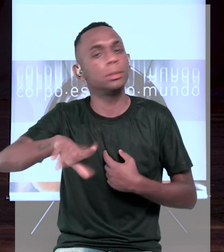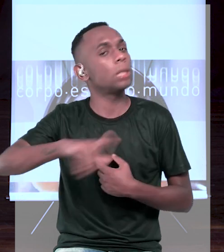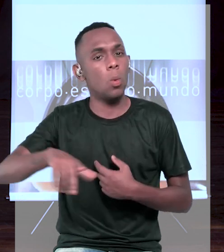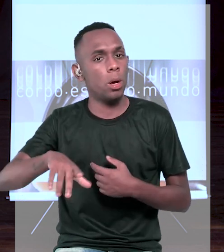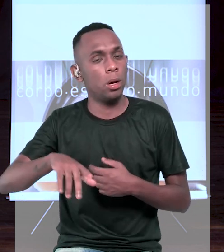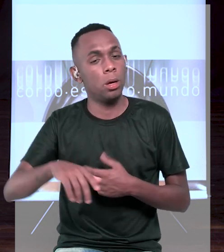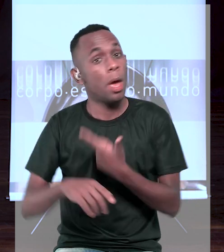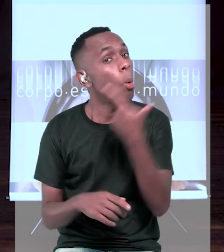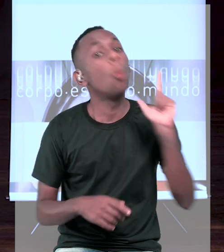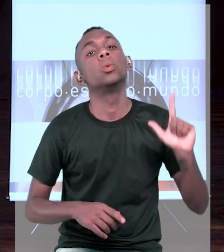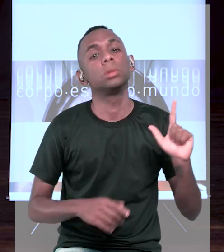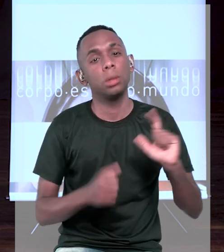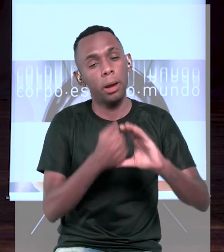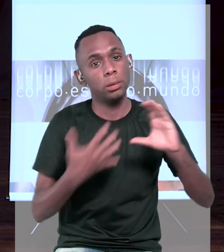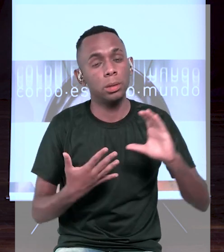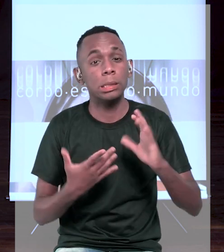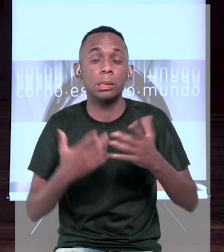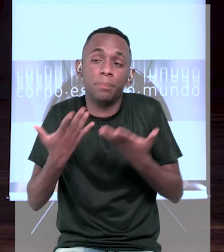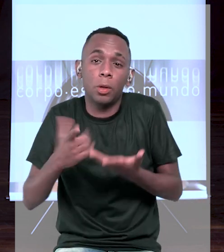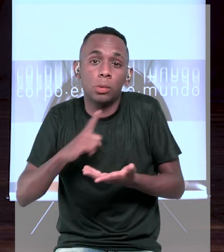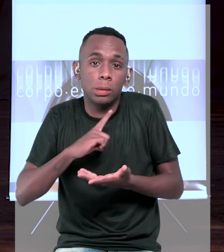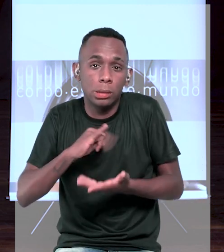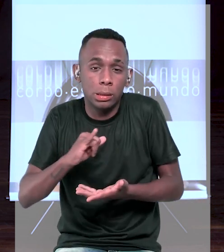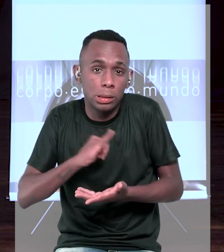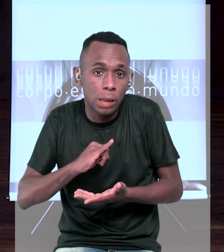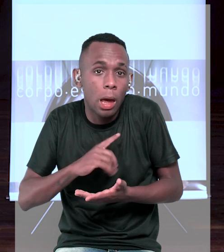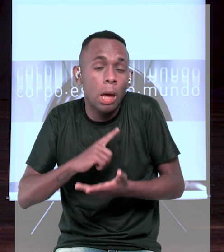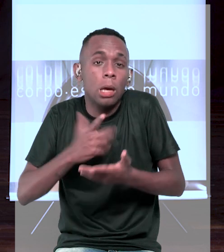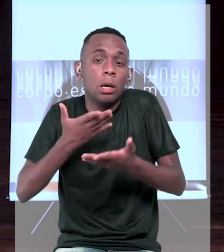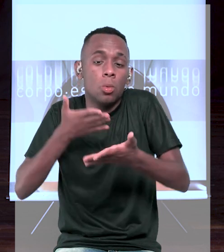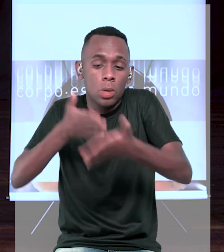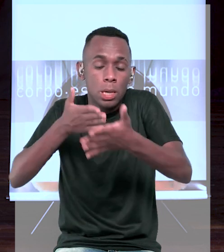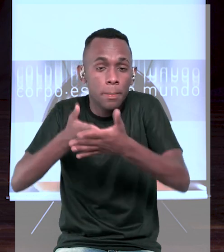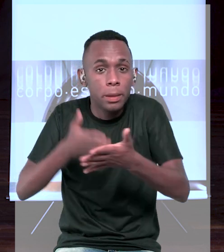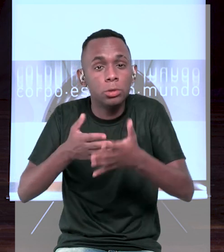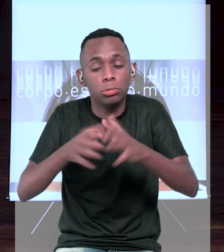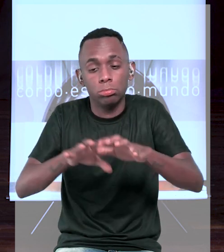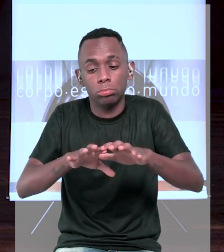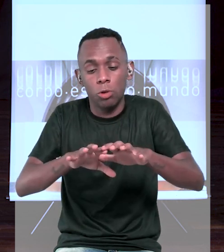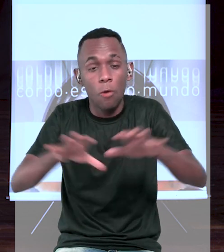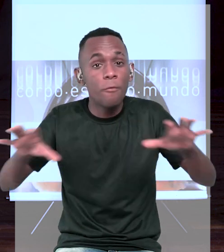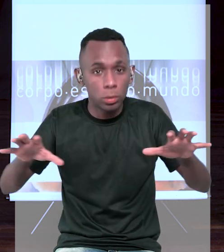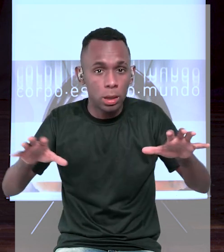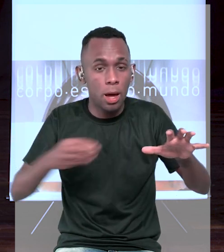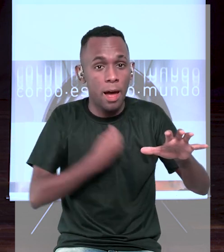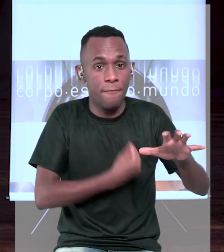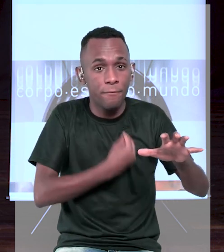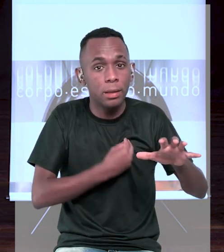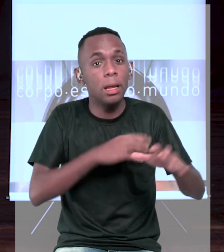Logo, se existe uma fronteira que separa a vida